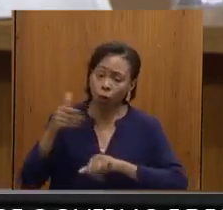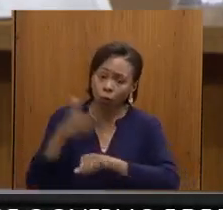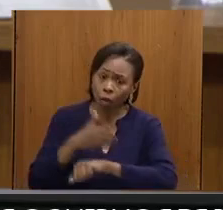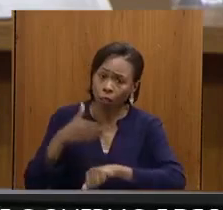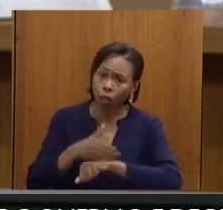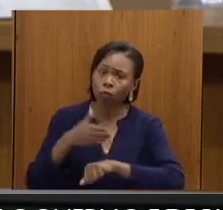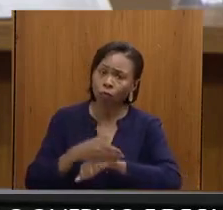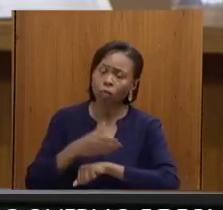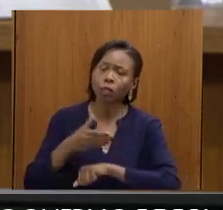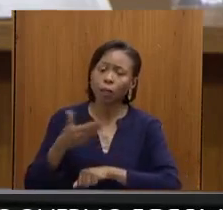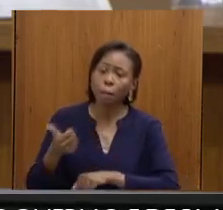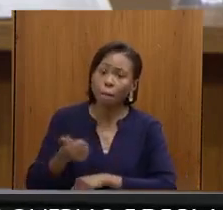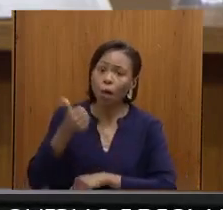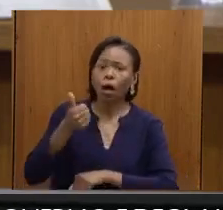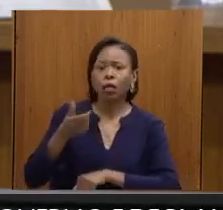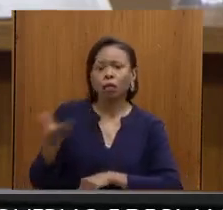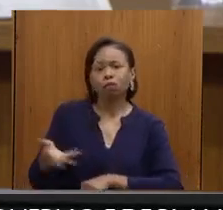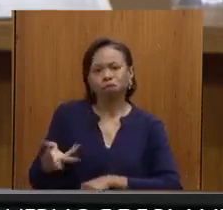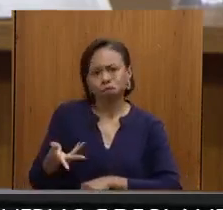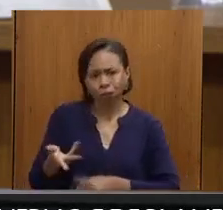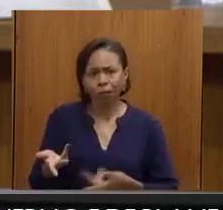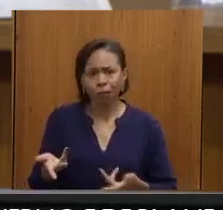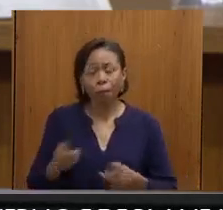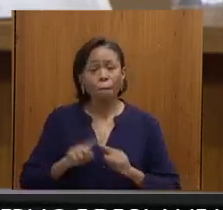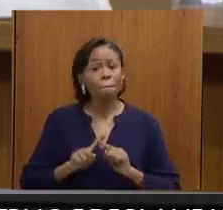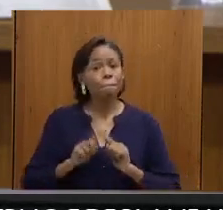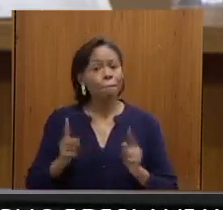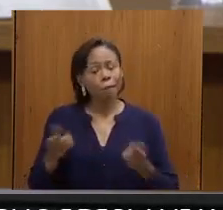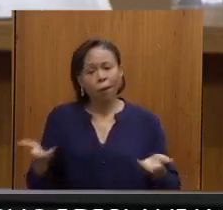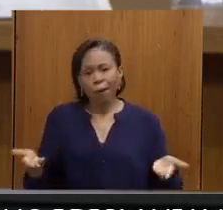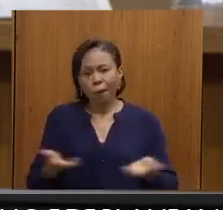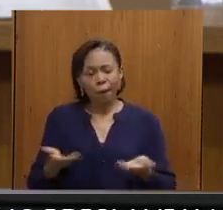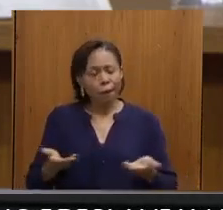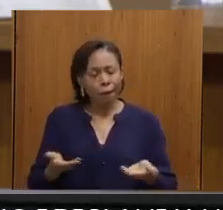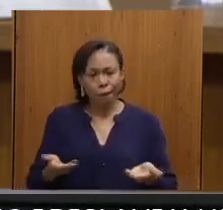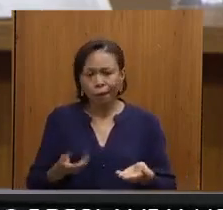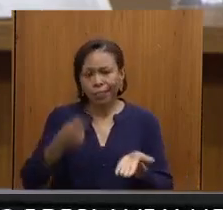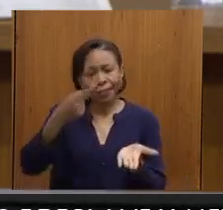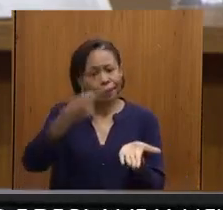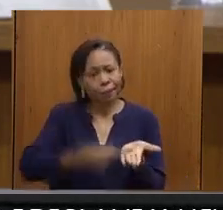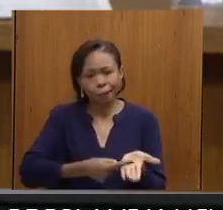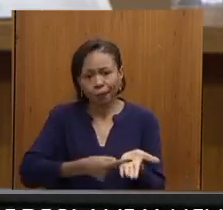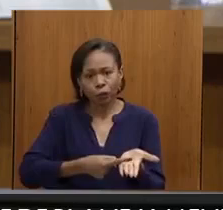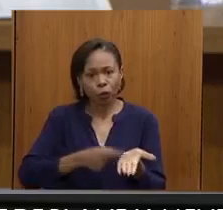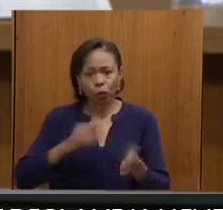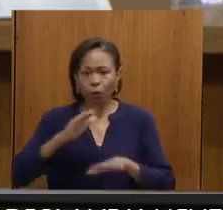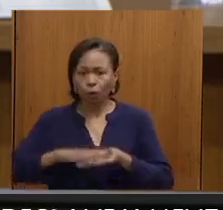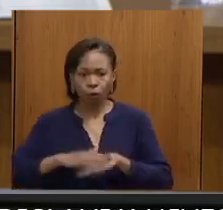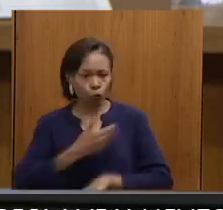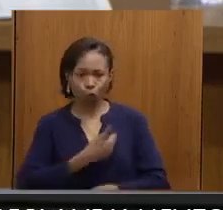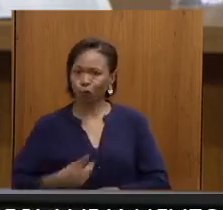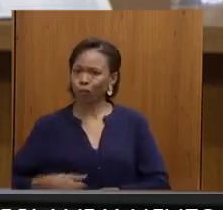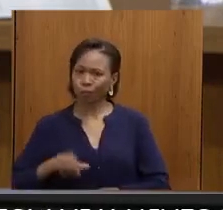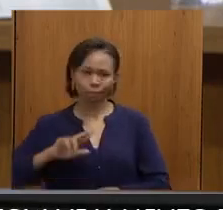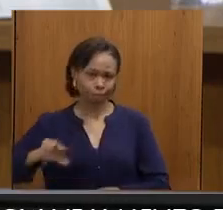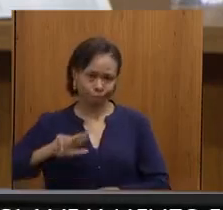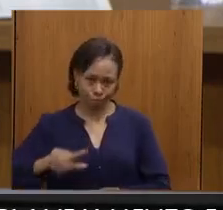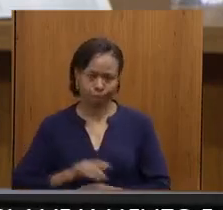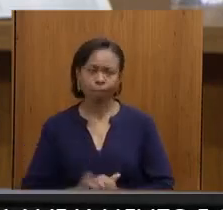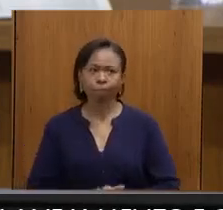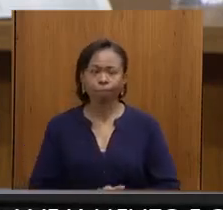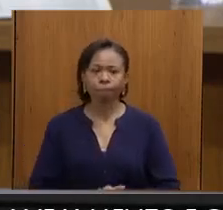forma e na maior celeridade possível, mas realmente hoje esse um processo que não está conosco. E com relação